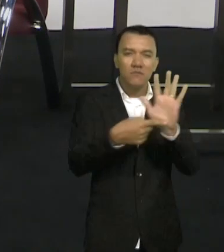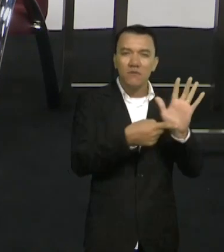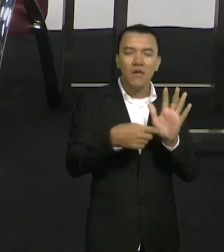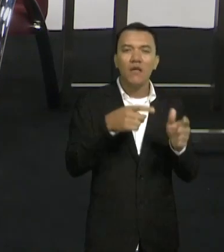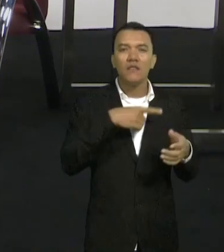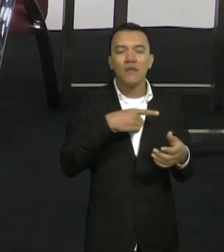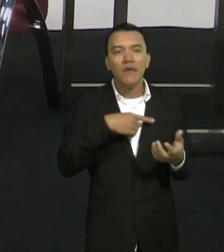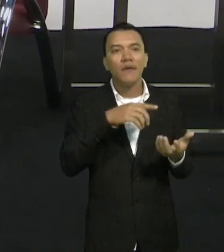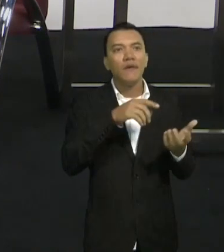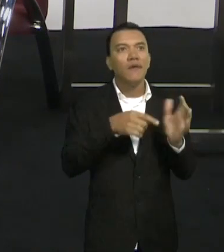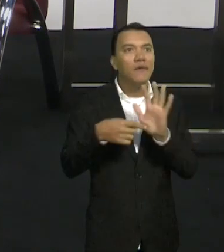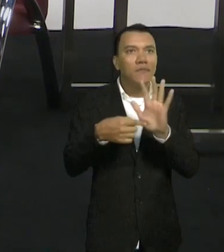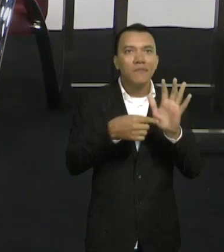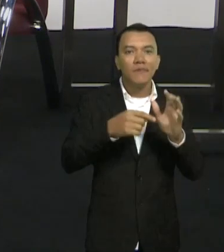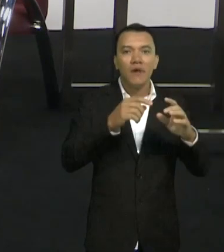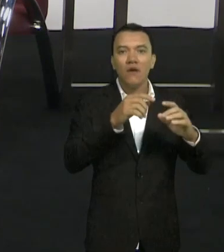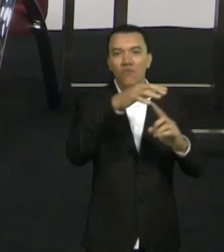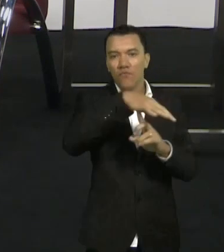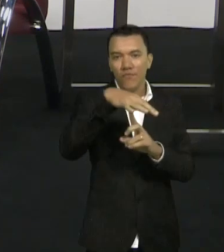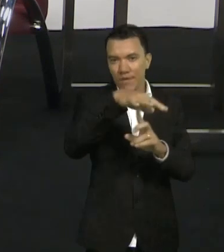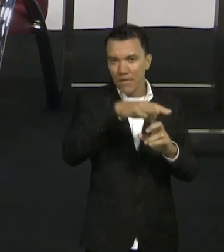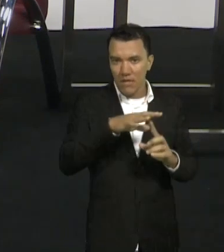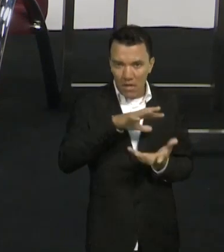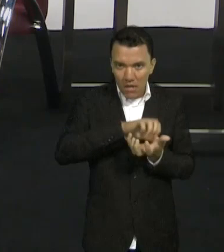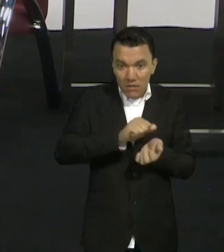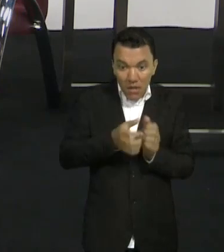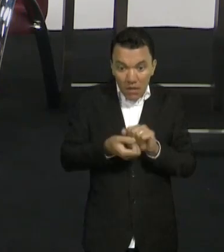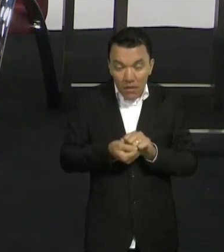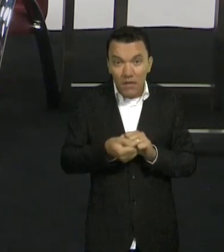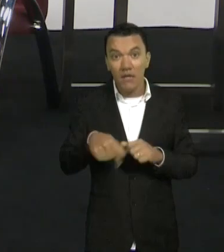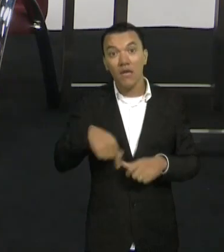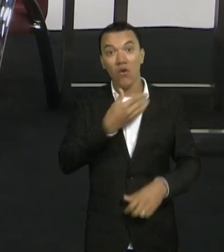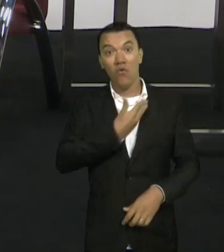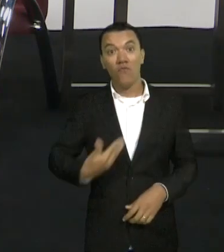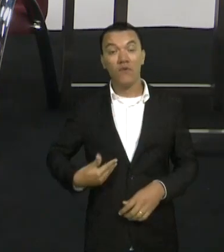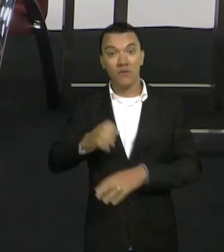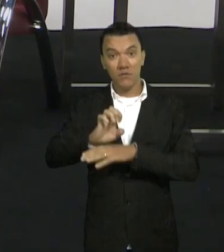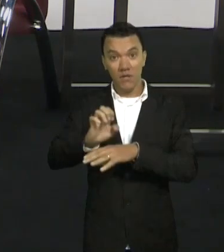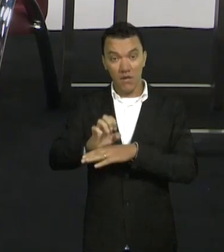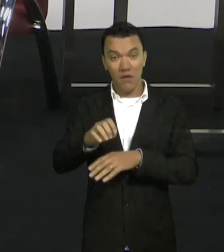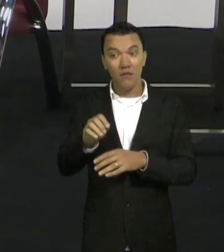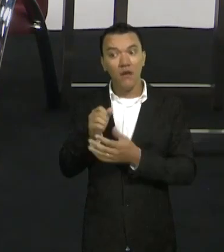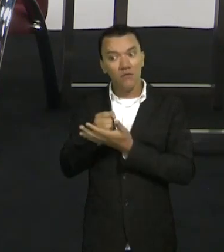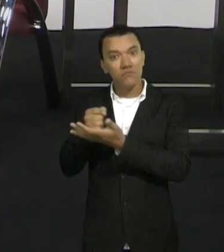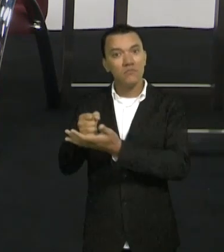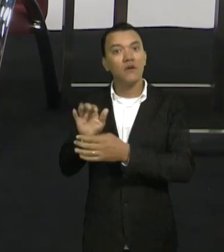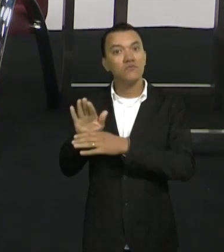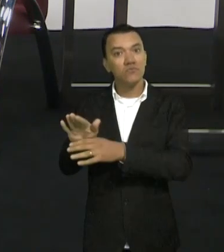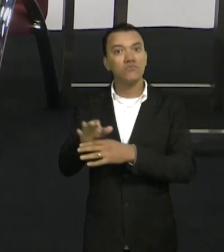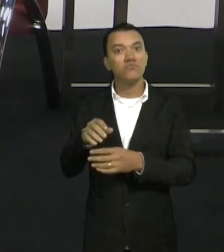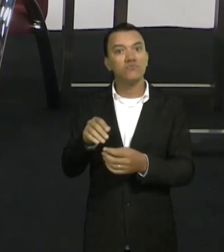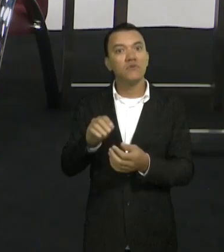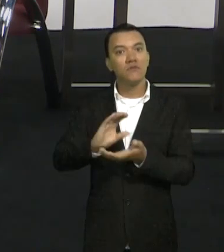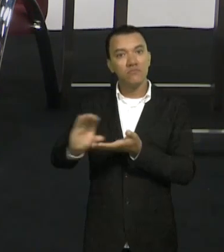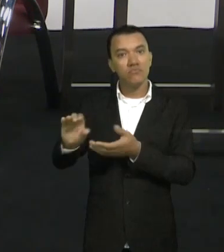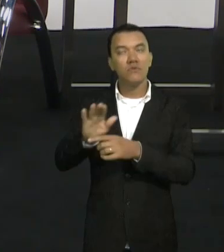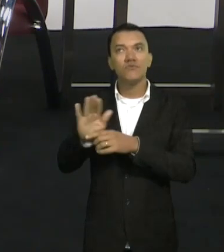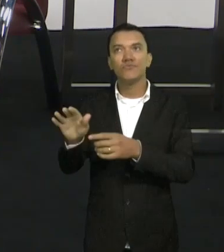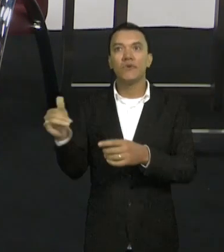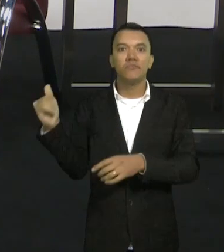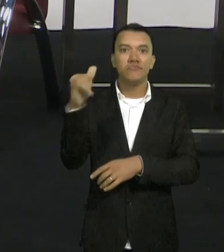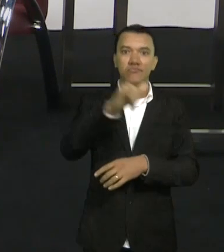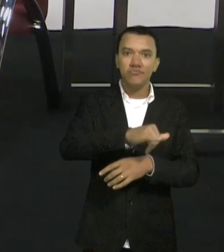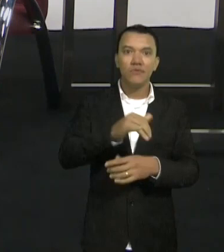de artesanato no Brasil. E o nosso governo, o governo do estado, ele ajuda, né, com patrocínio de uma